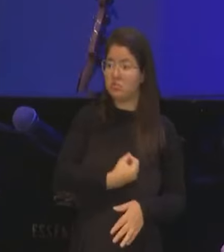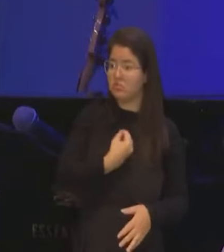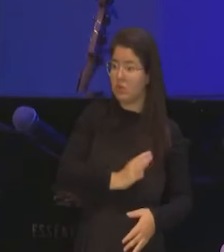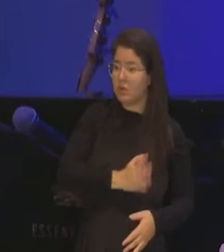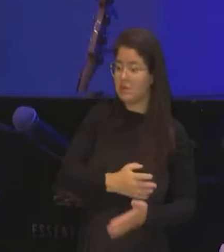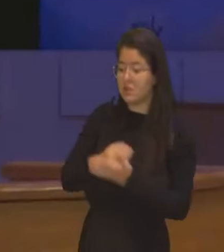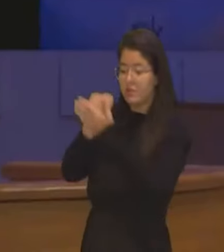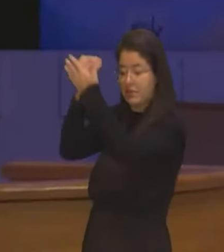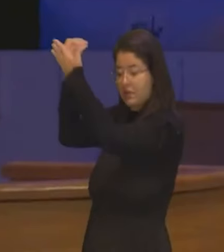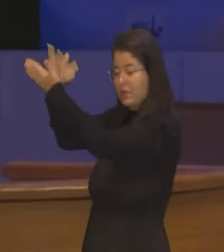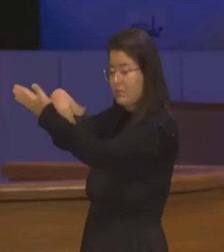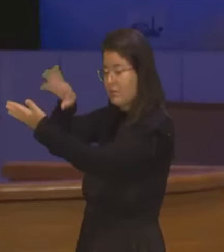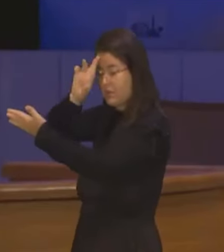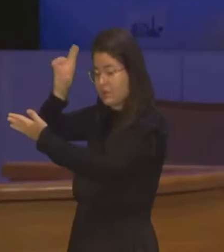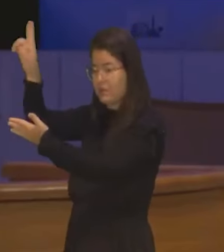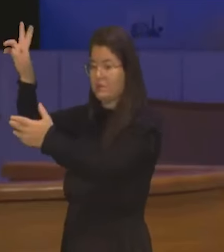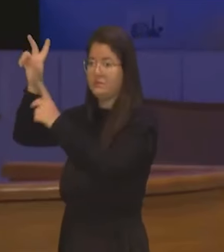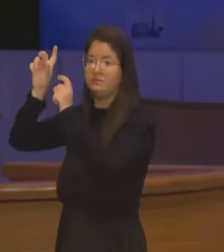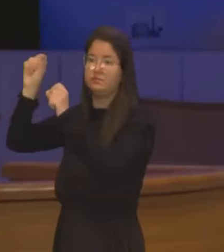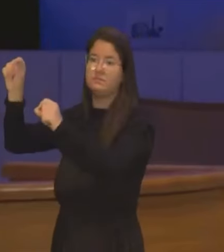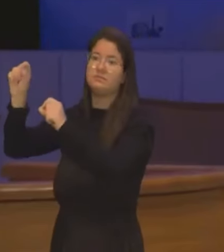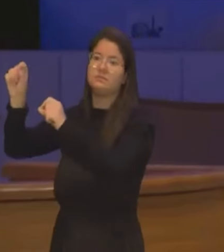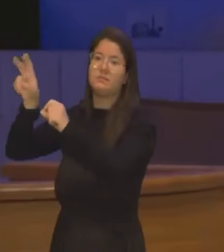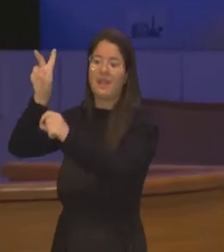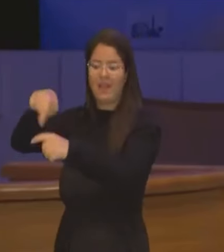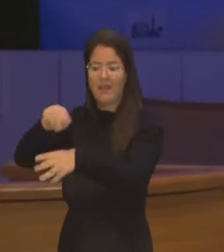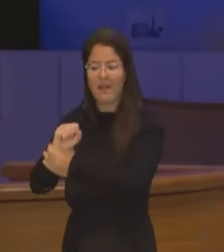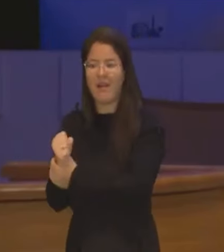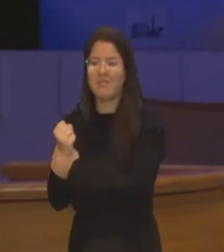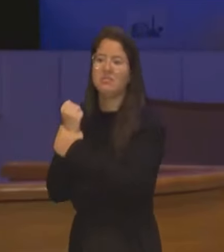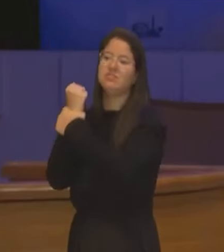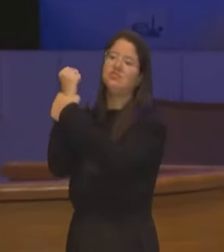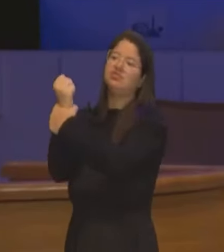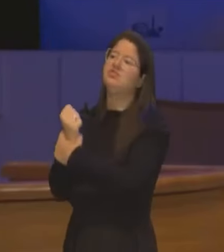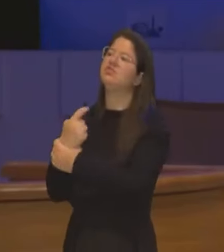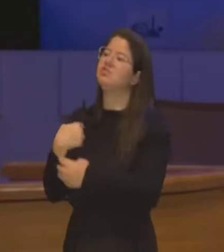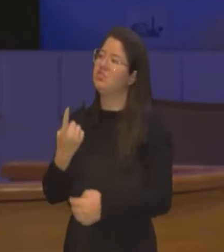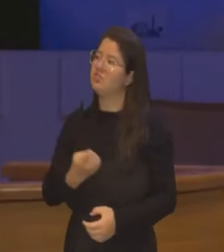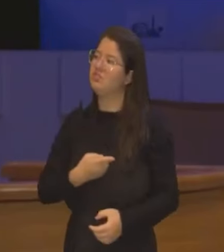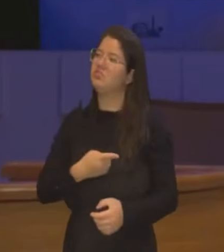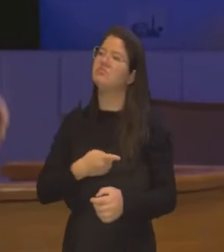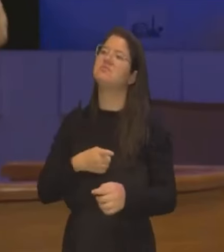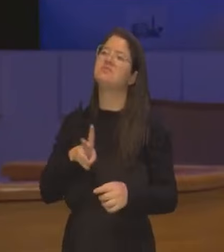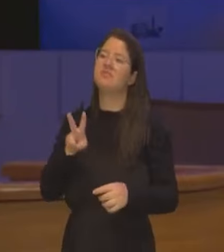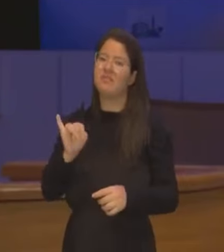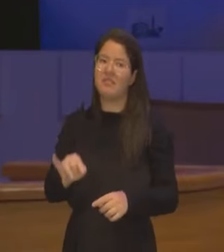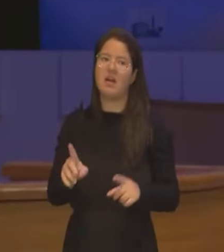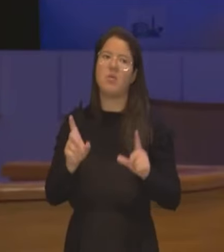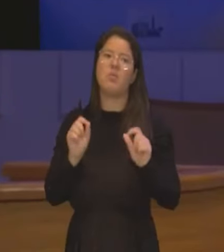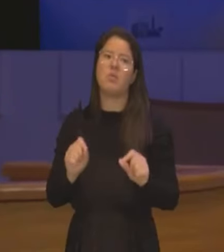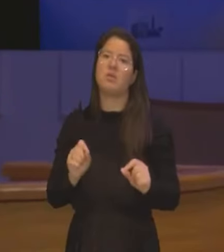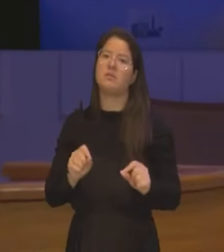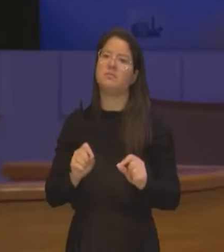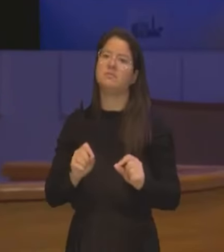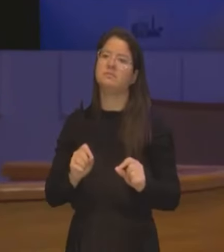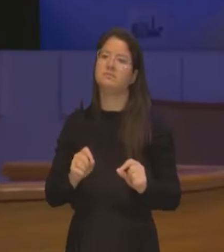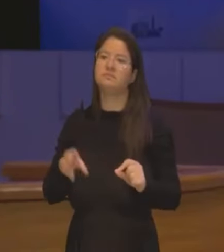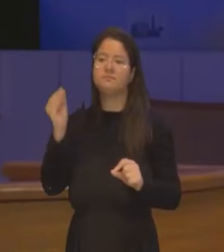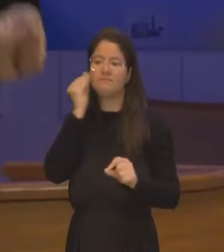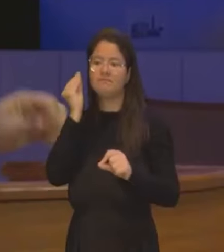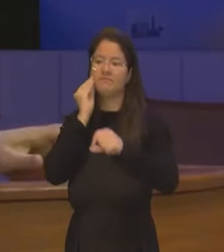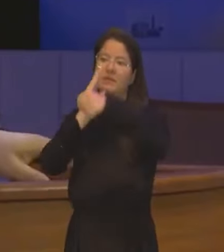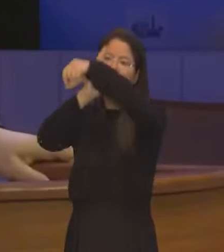Cristo, Ele serve para nós como garantia de que nós estaremos no